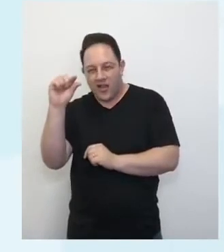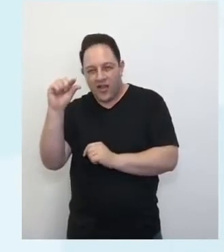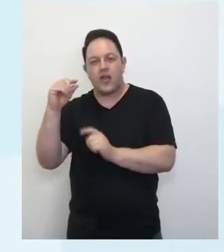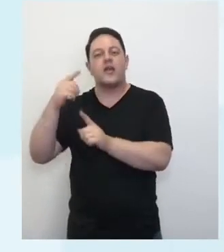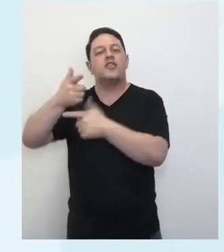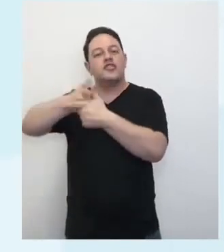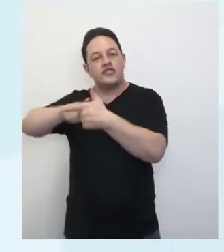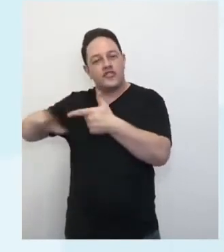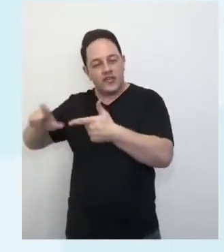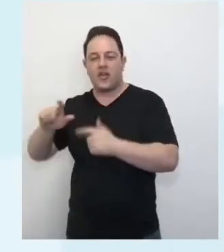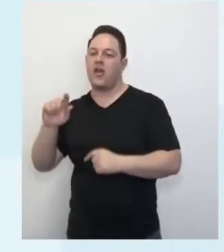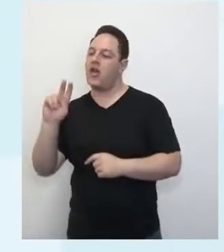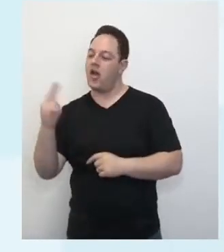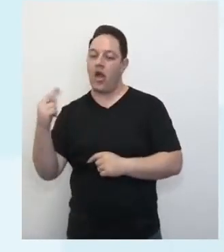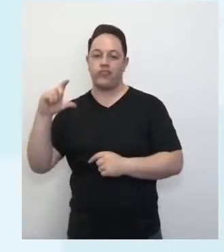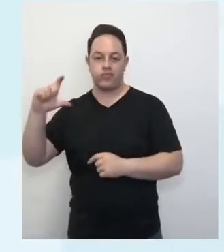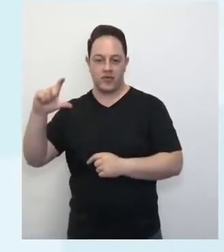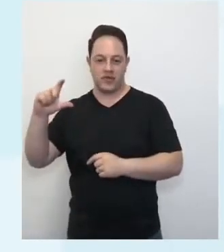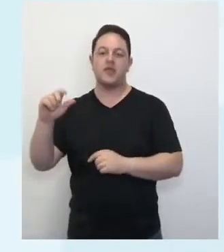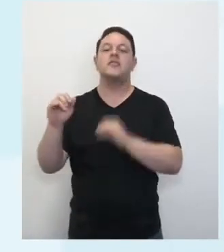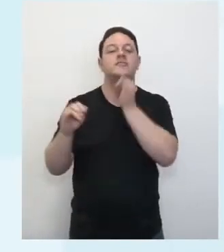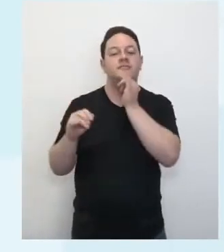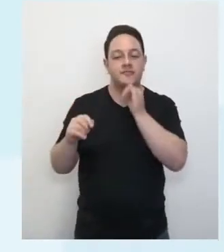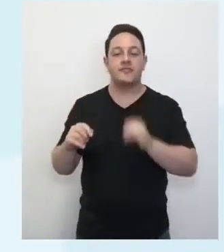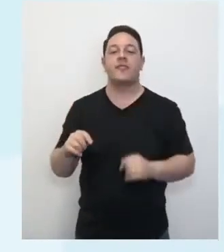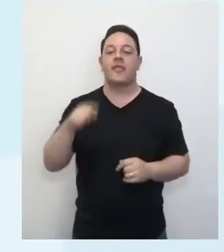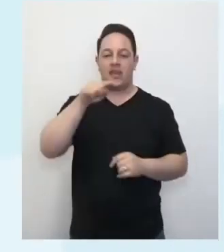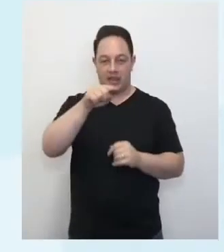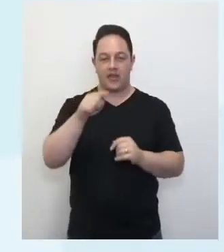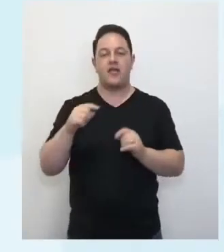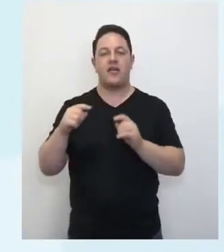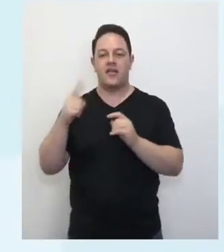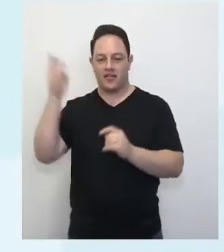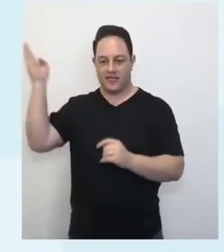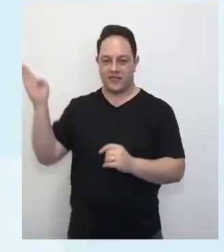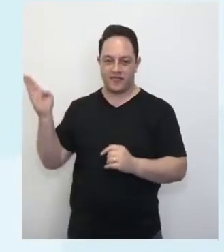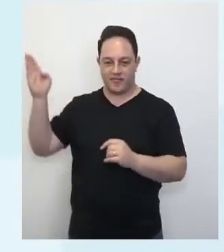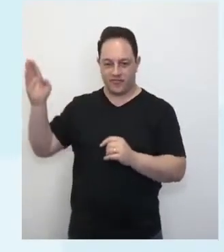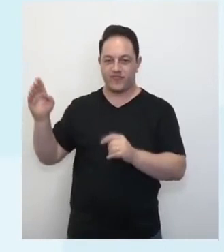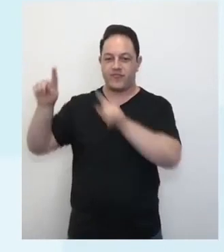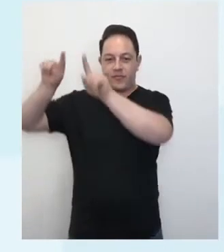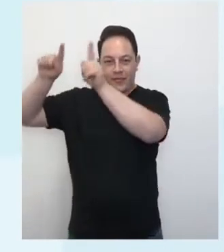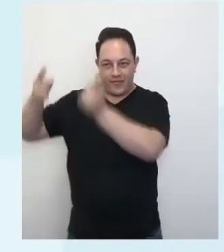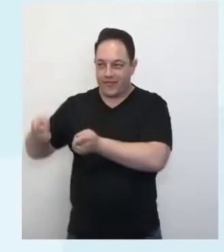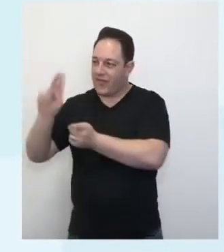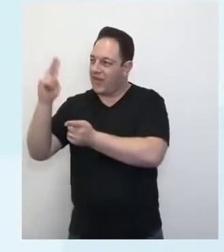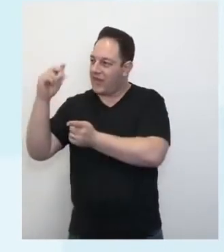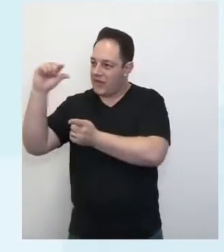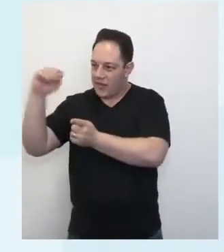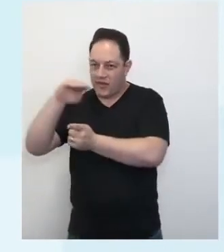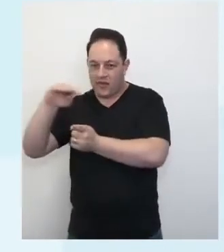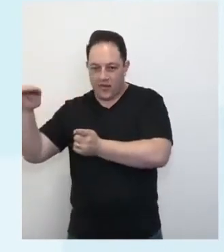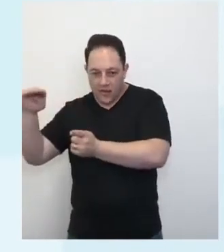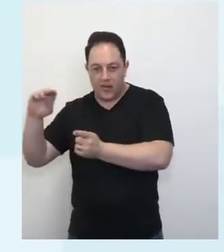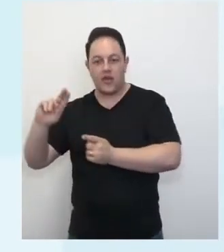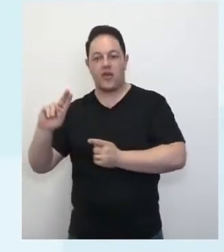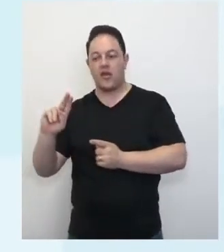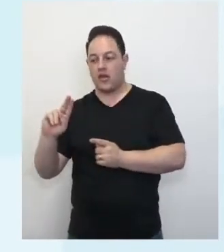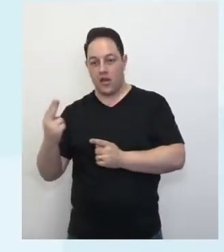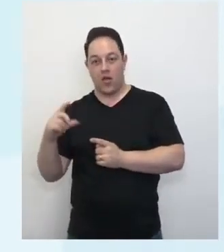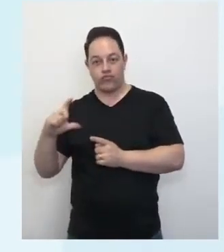então eu sei que isso daqui é igual agazinho / agazão ao quadrado